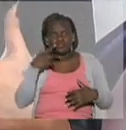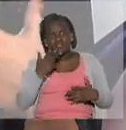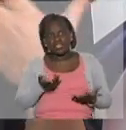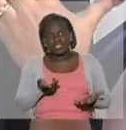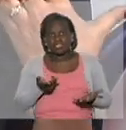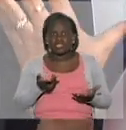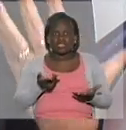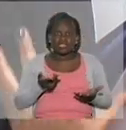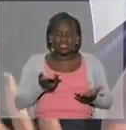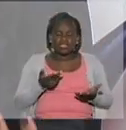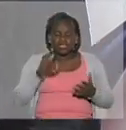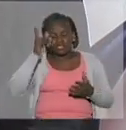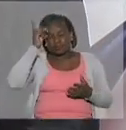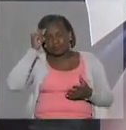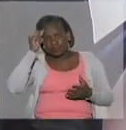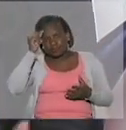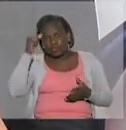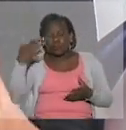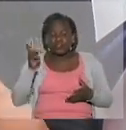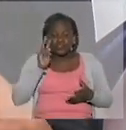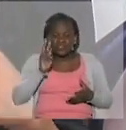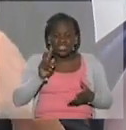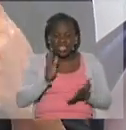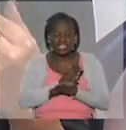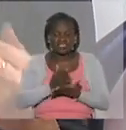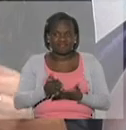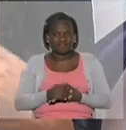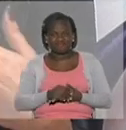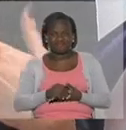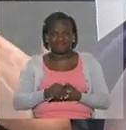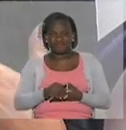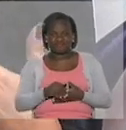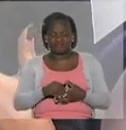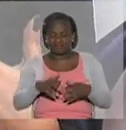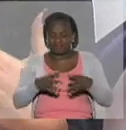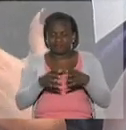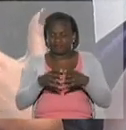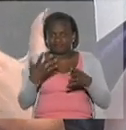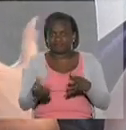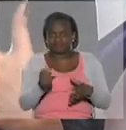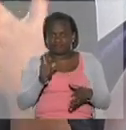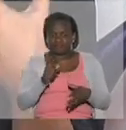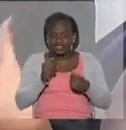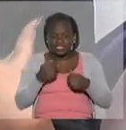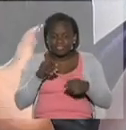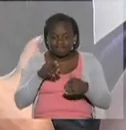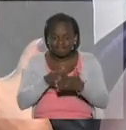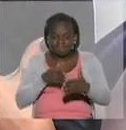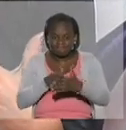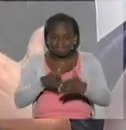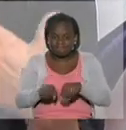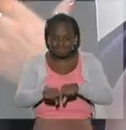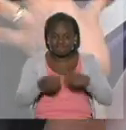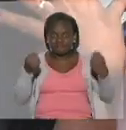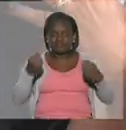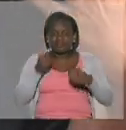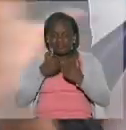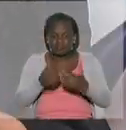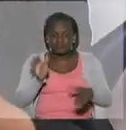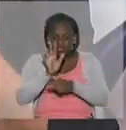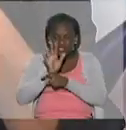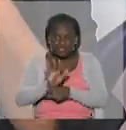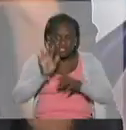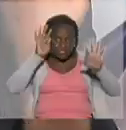o pessoal fala, ai, esse é um alívio, ou você encontra uma certa resistência em muitos grupos para quebrar isso e começar